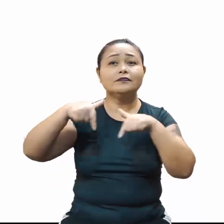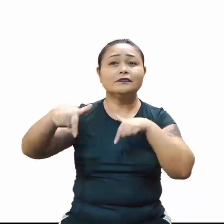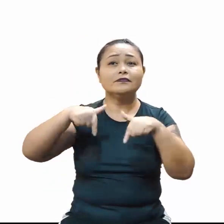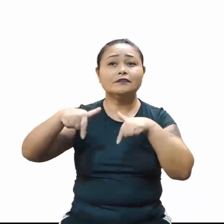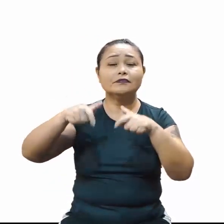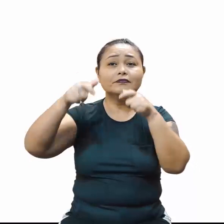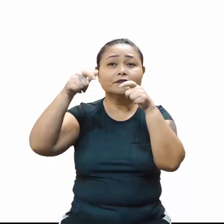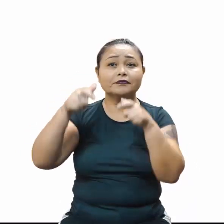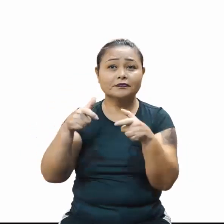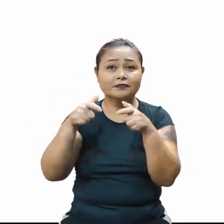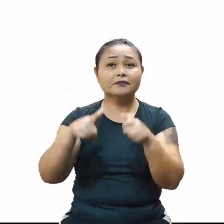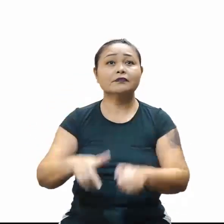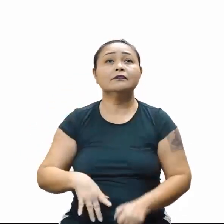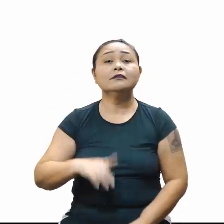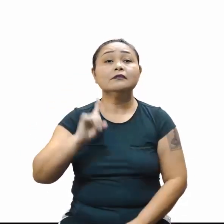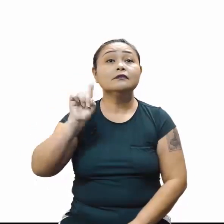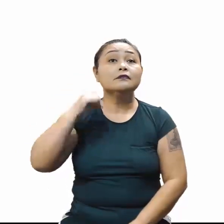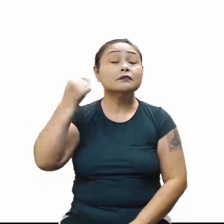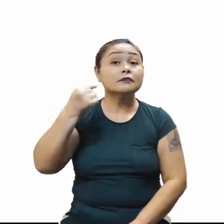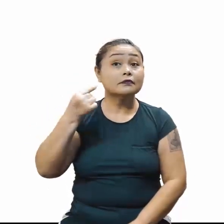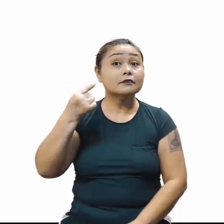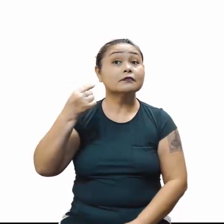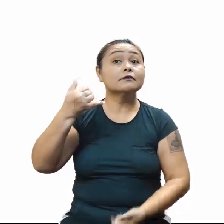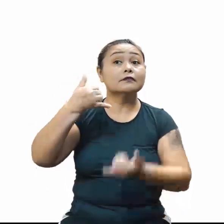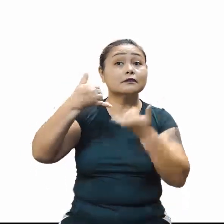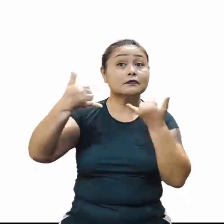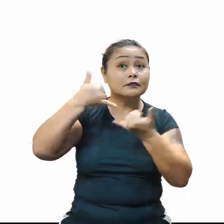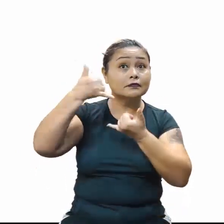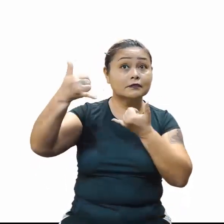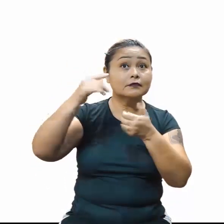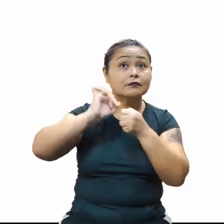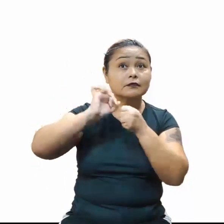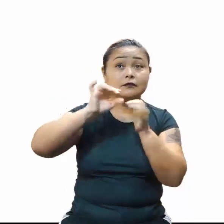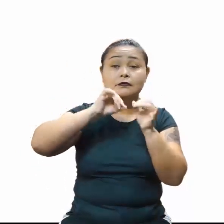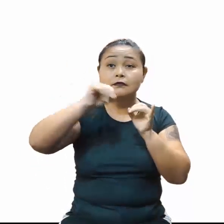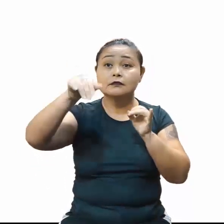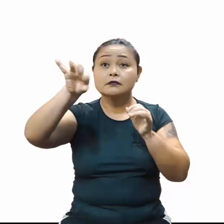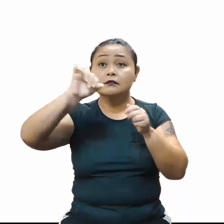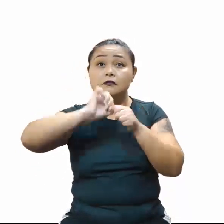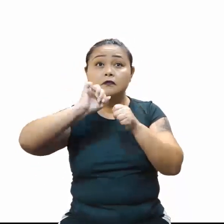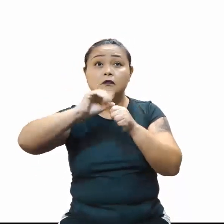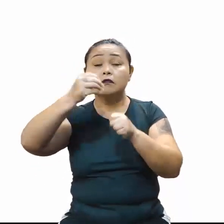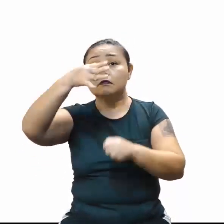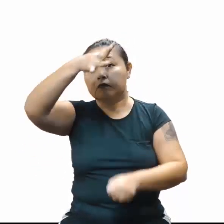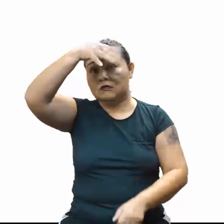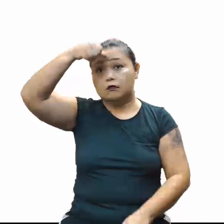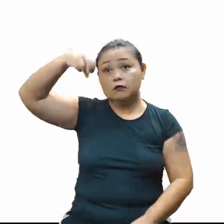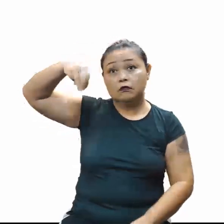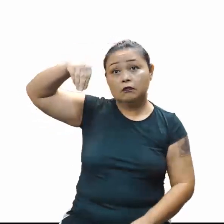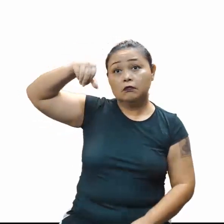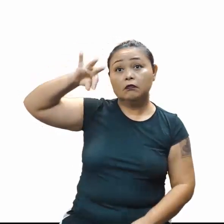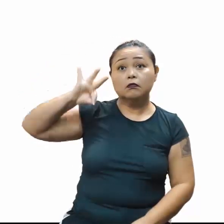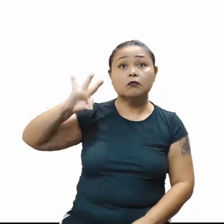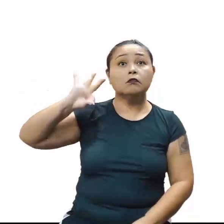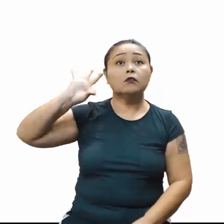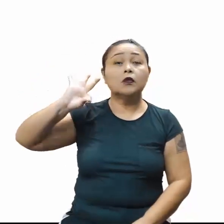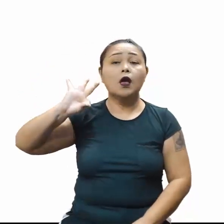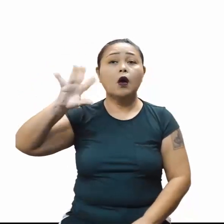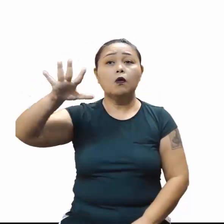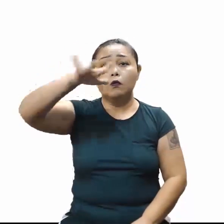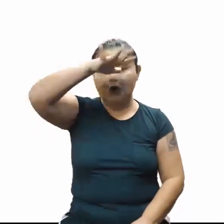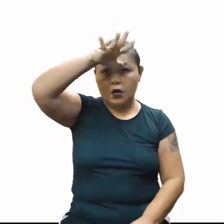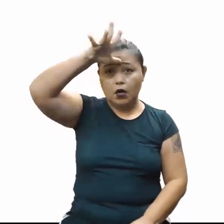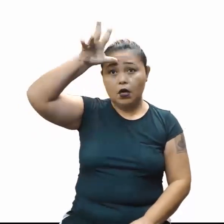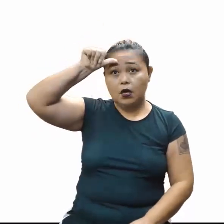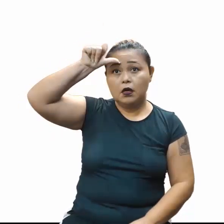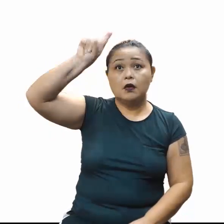trabalhando esse local aí. As obras da linha telegráfica que ligam os sertões do Mato Grosso ao Amazonas foi uma obra de grandes proporções